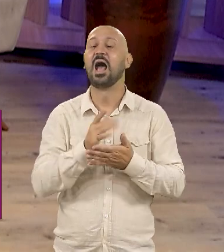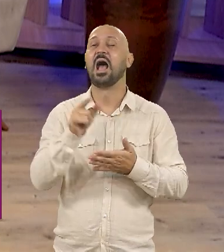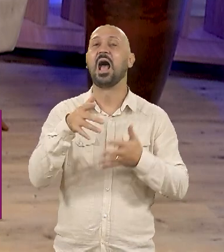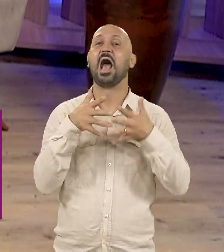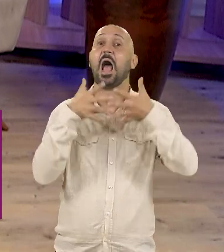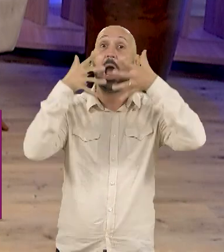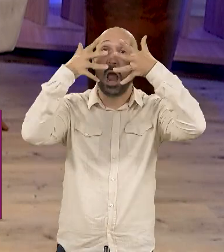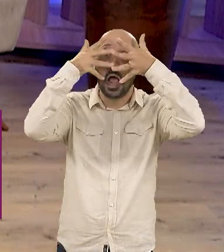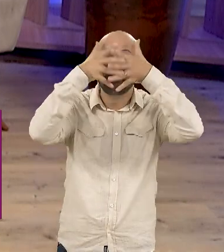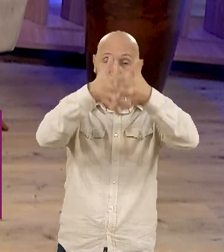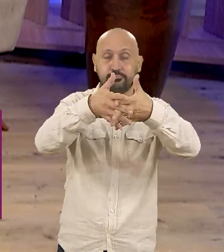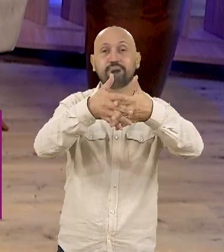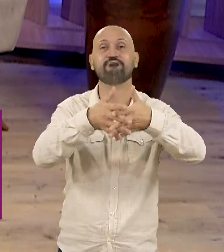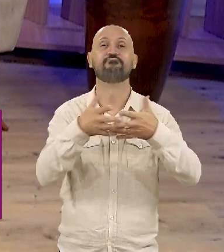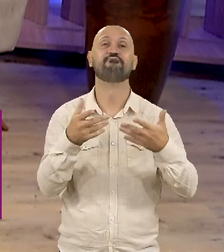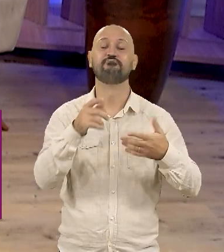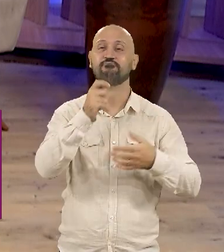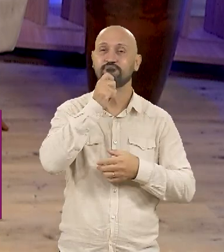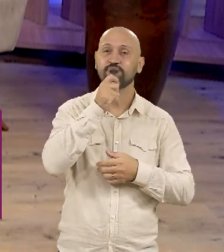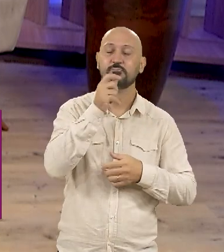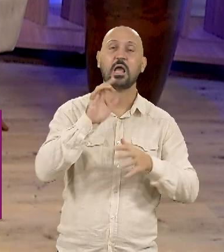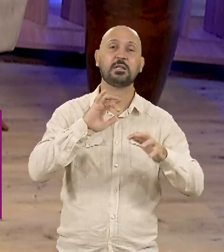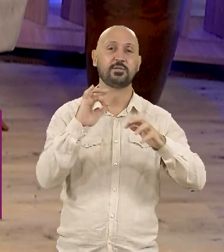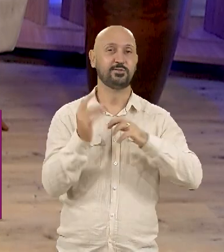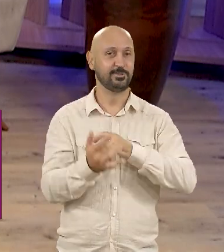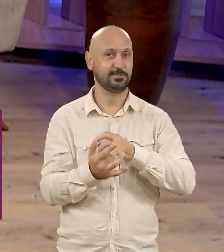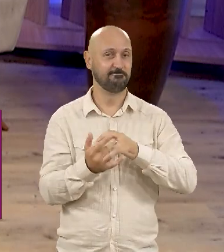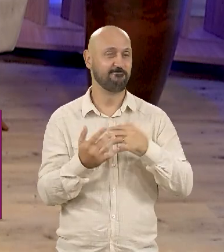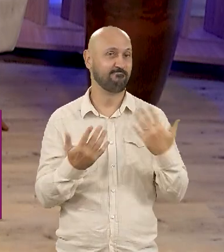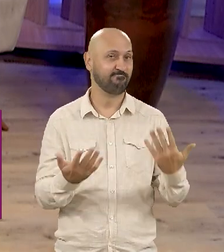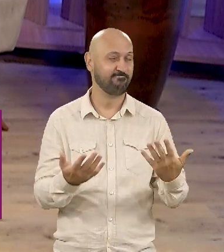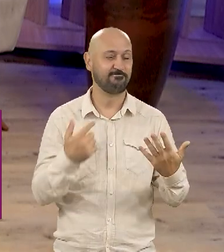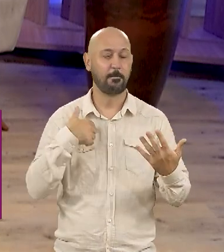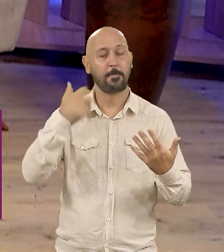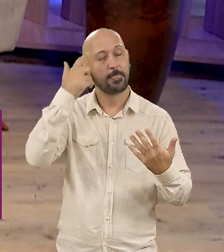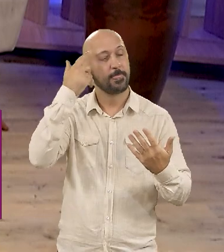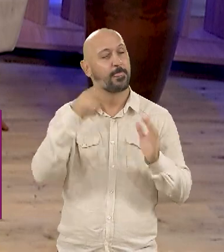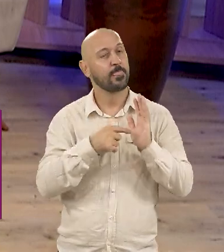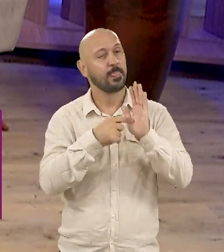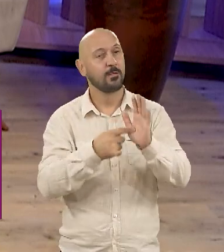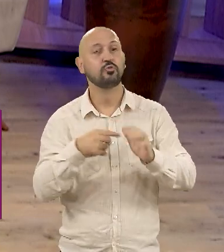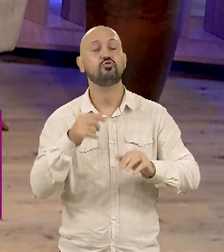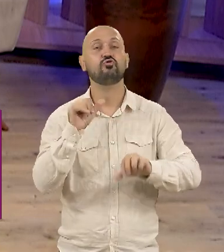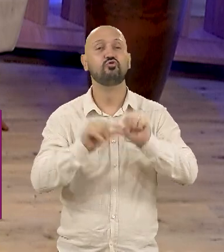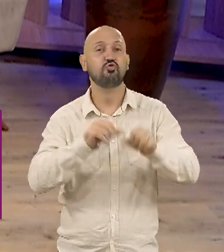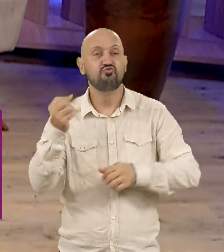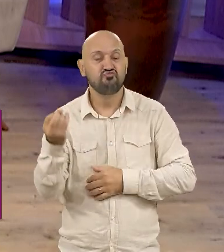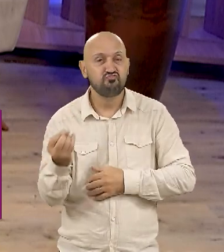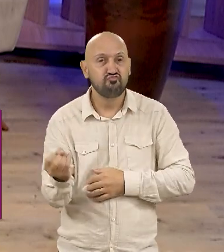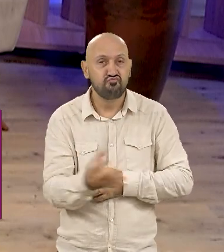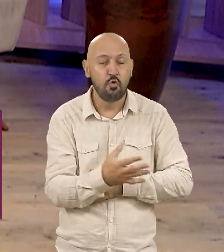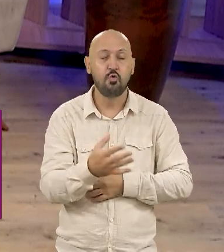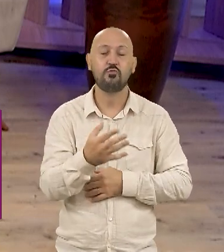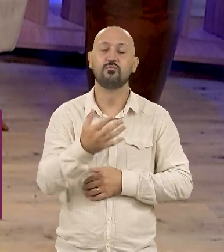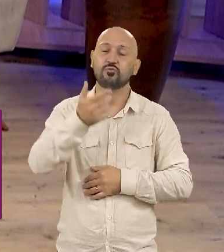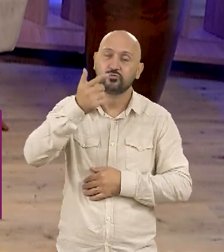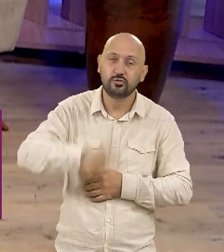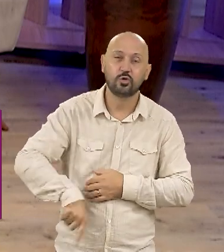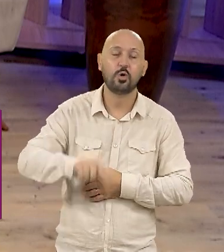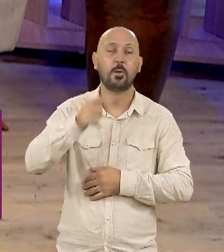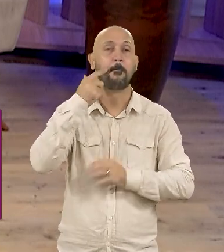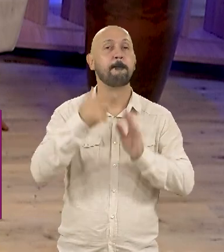confusão, né, dessa rede social. Então, eu acho que trazer novamente para a nossa realidade, né, estabelecer